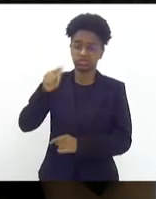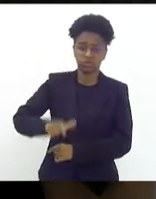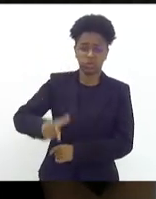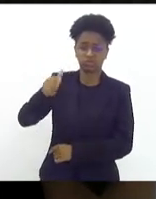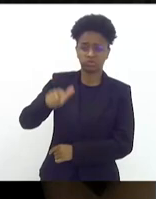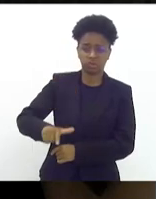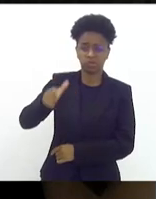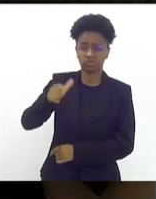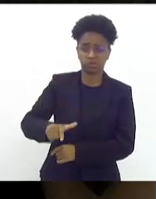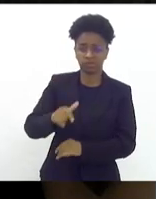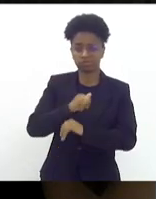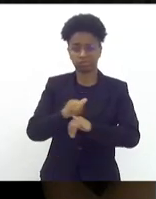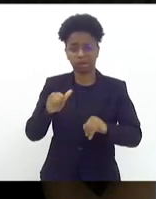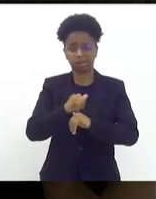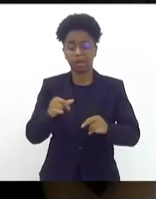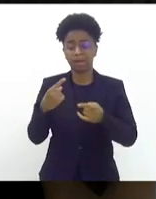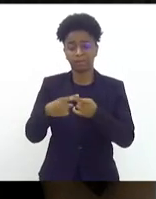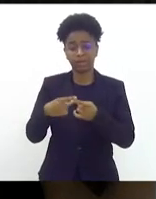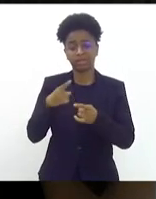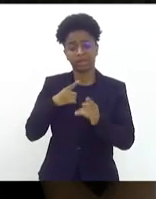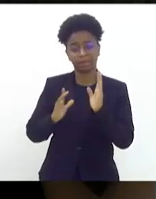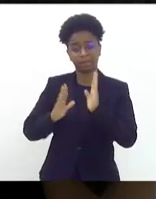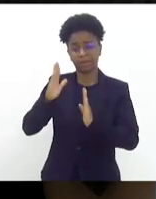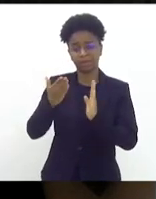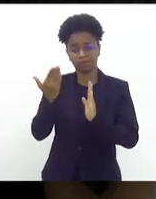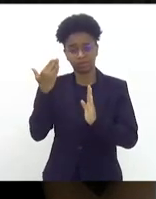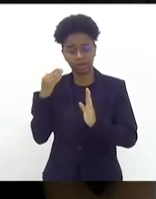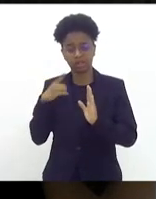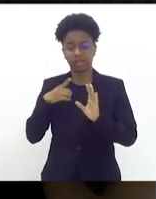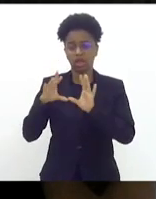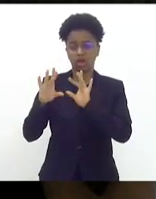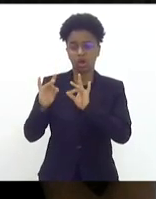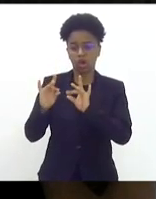época que a cola de sapateiro estava assim